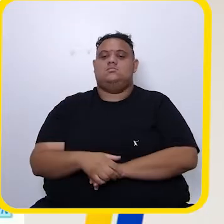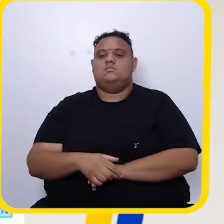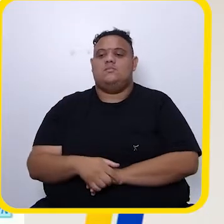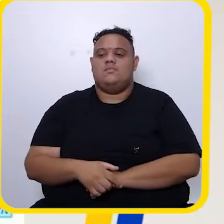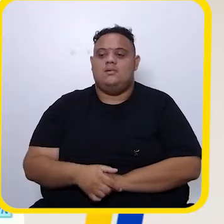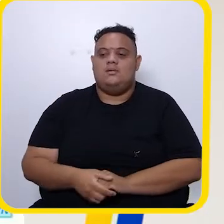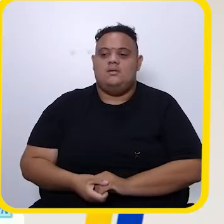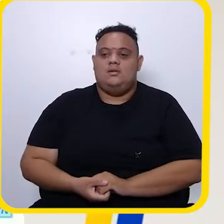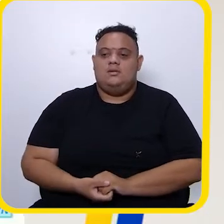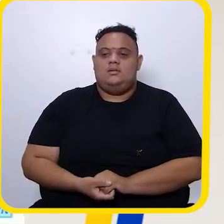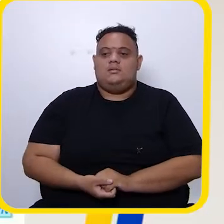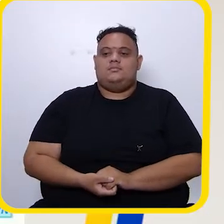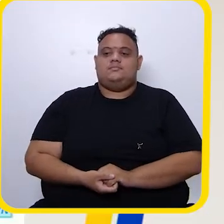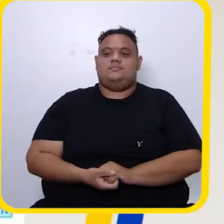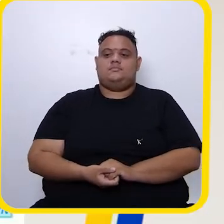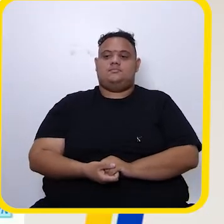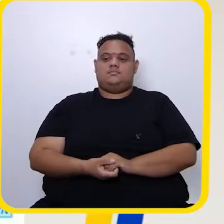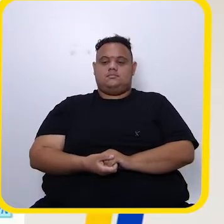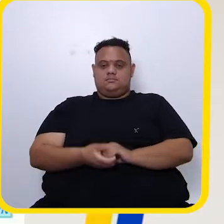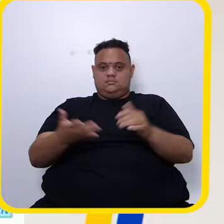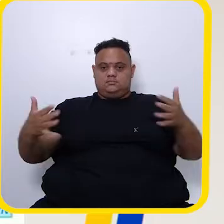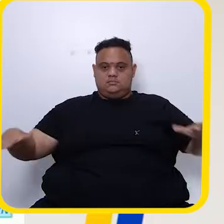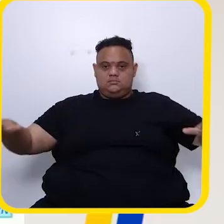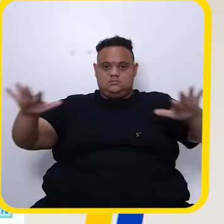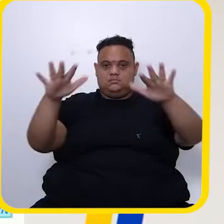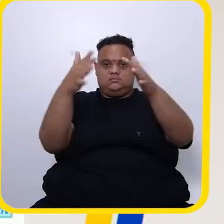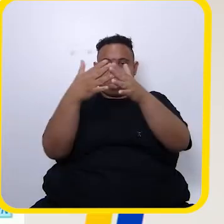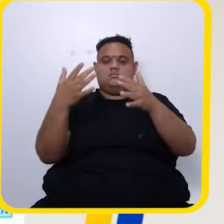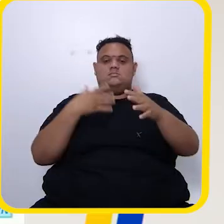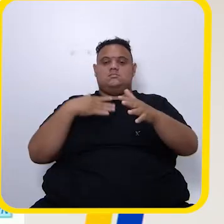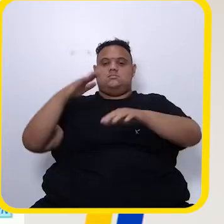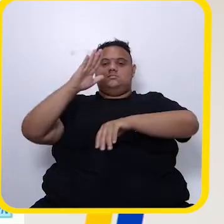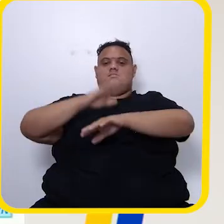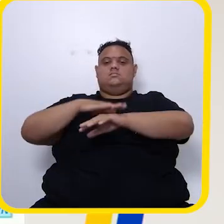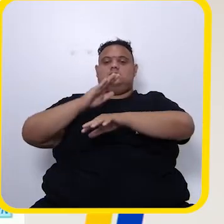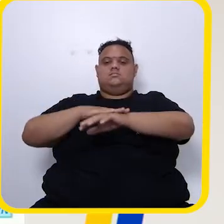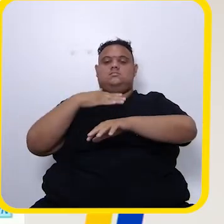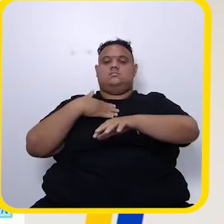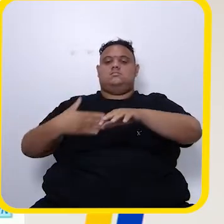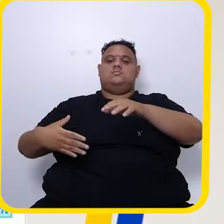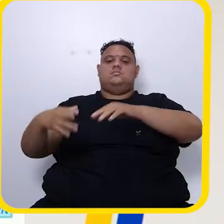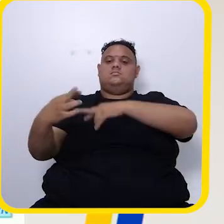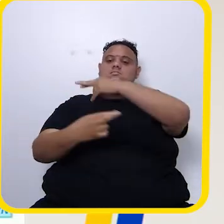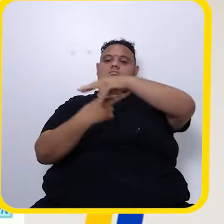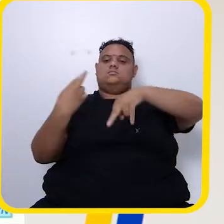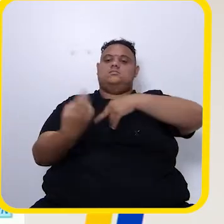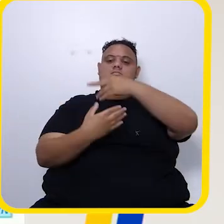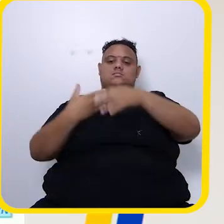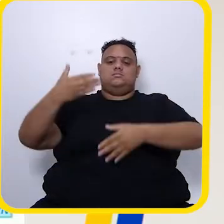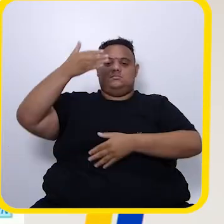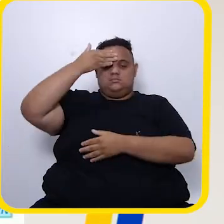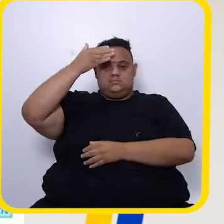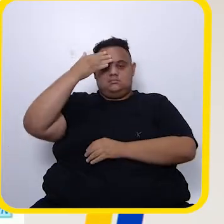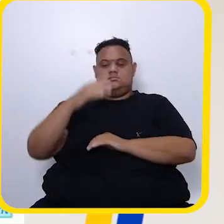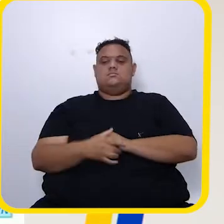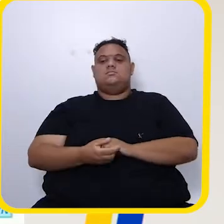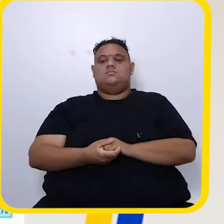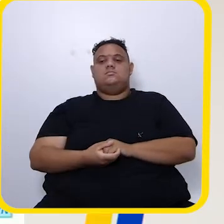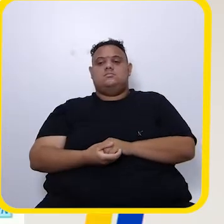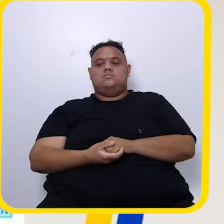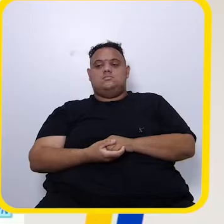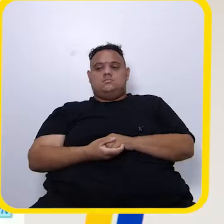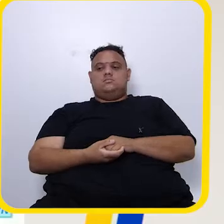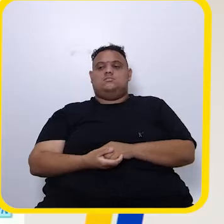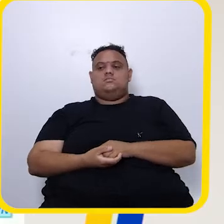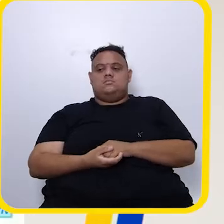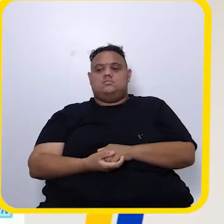foi uma serra importante no momento da Revolução Cubana, né, que já que os guerrilheiros